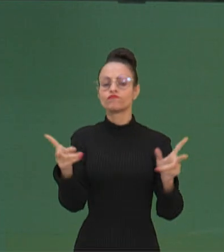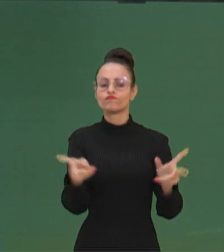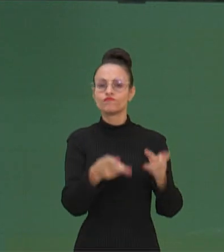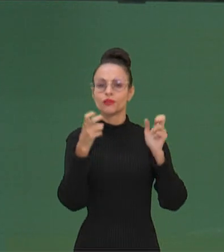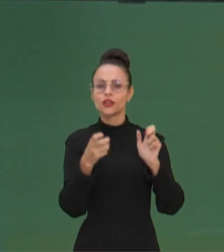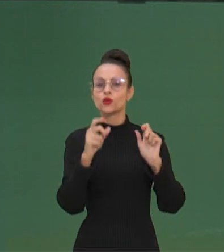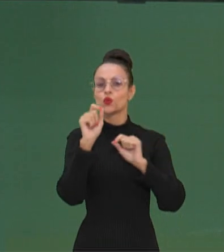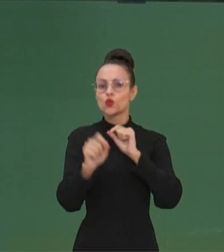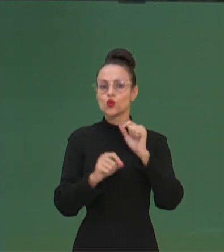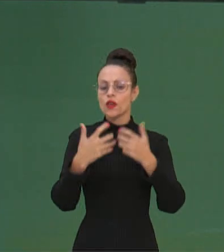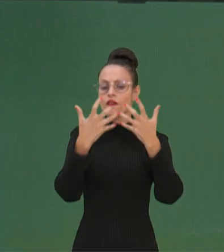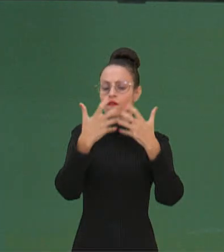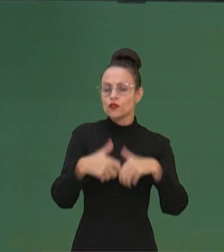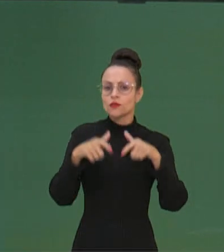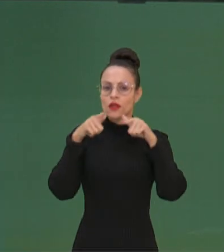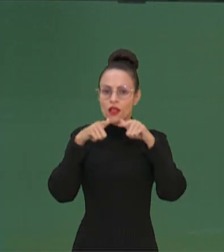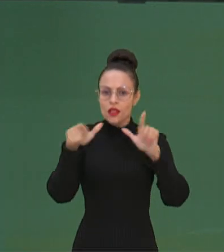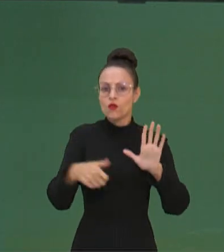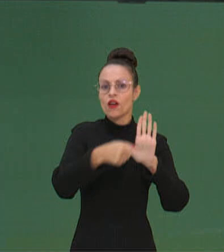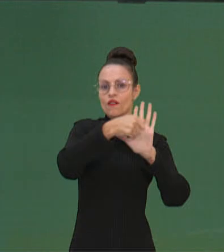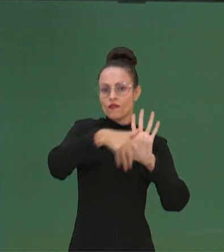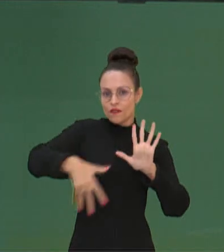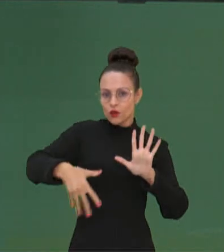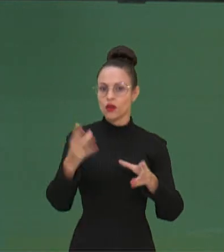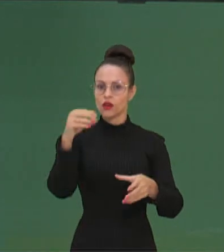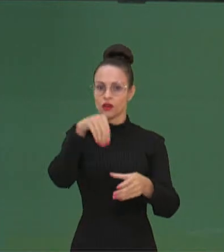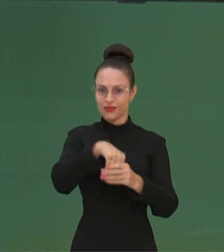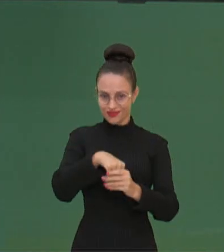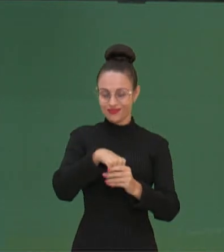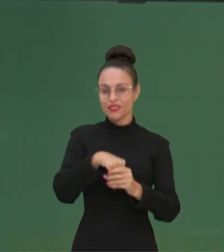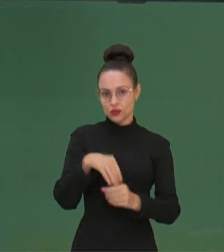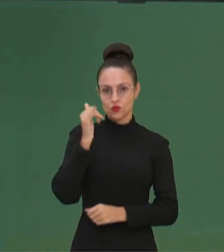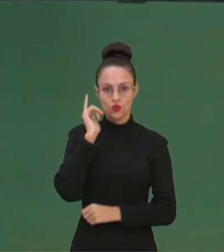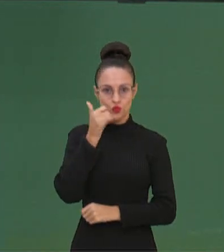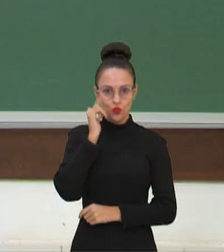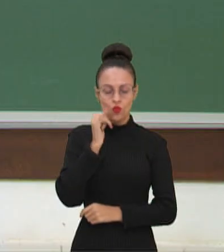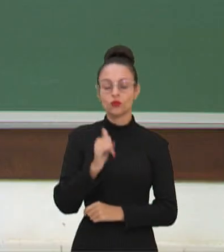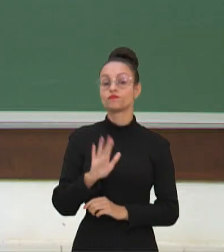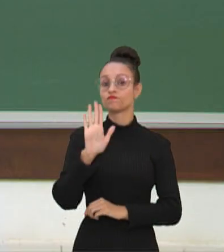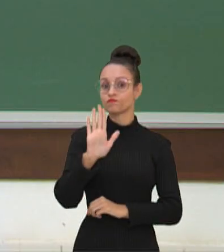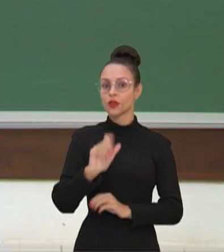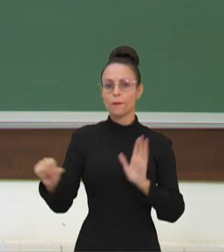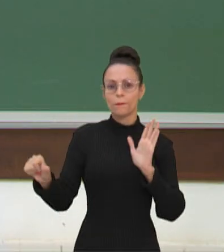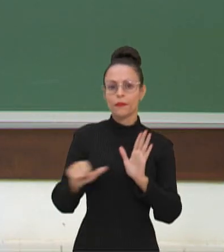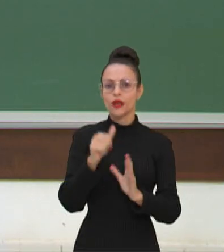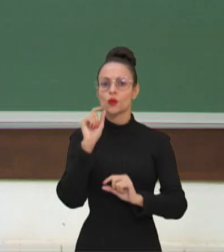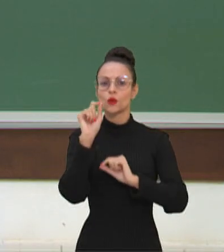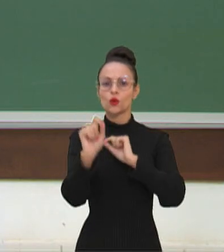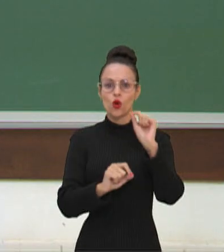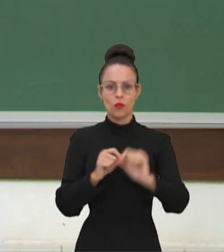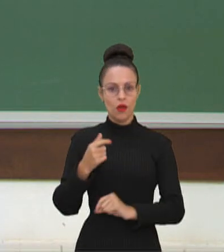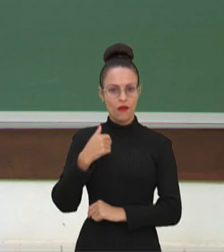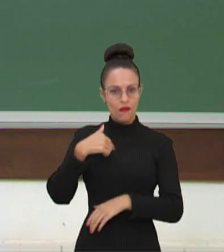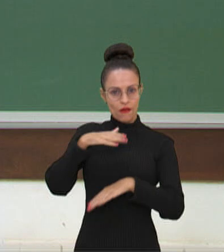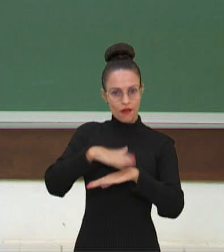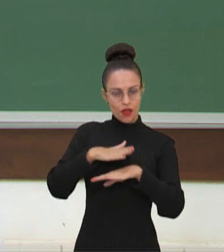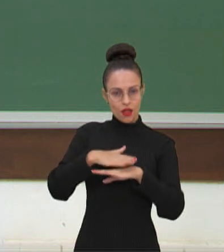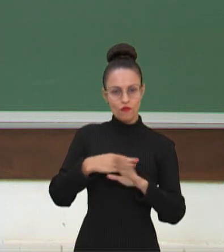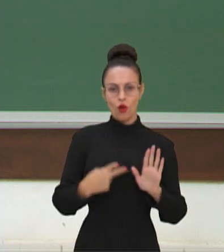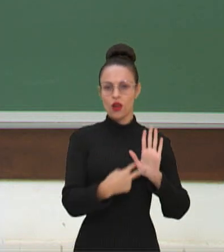de linguagem em um conto. Então, primeiro, para que a gente fale um pouquinho sobre o conto, eu vou ler para